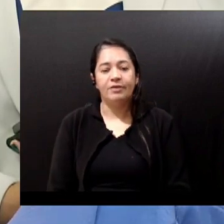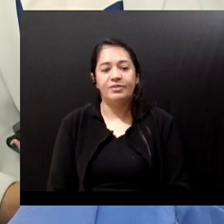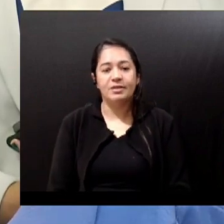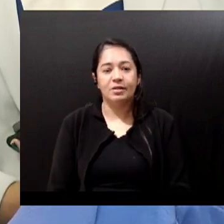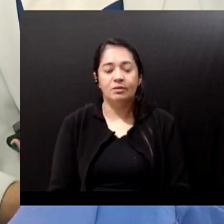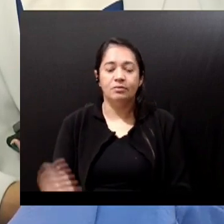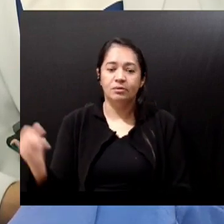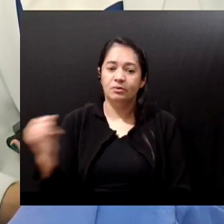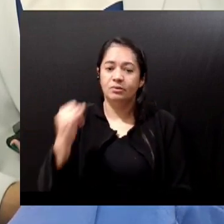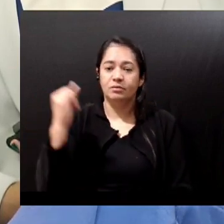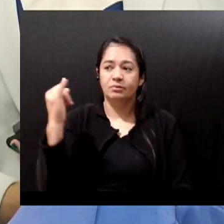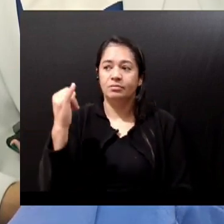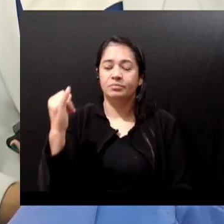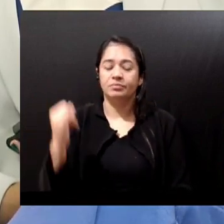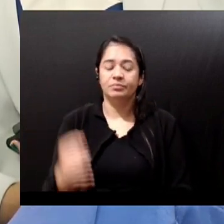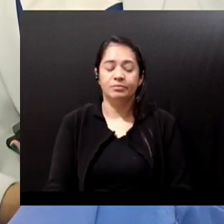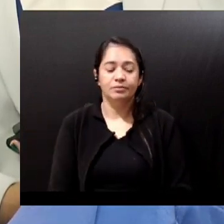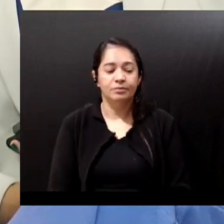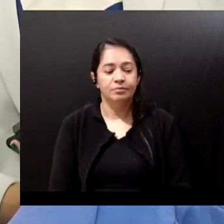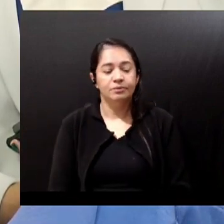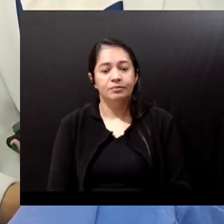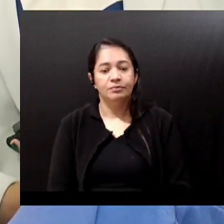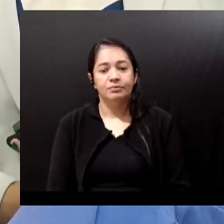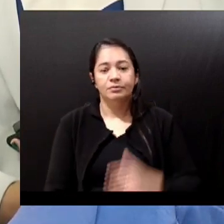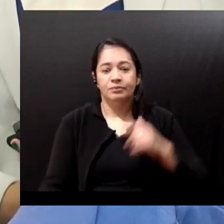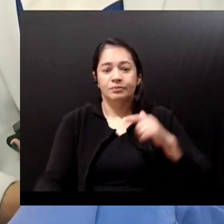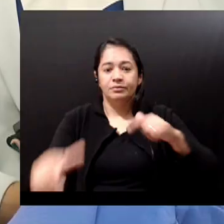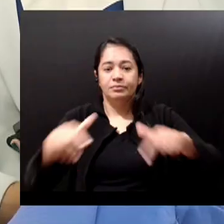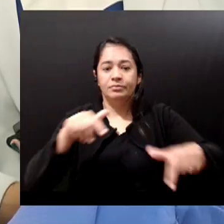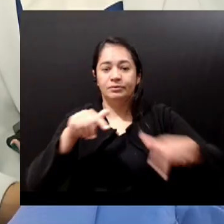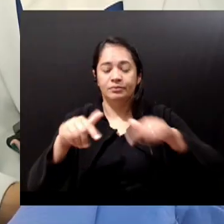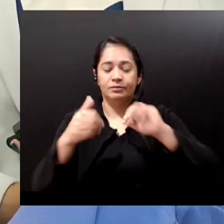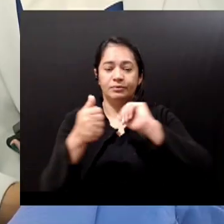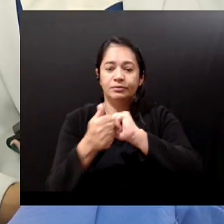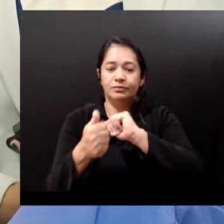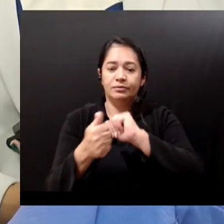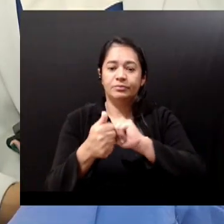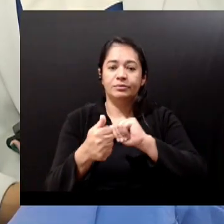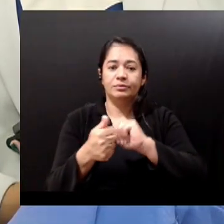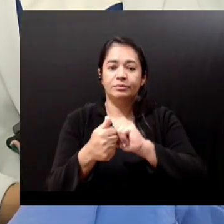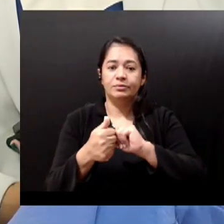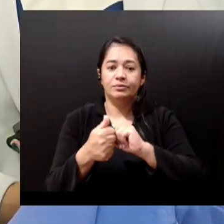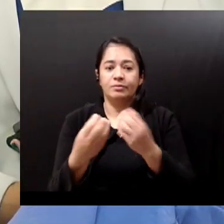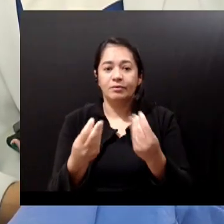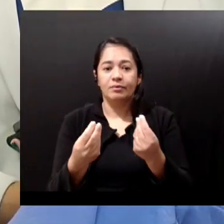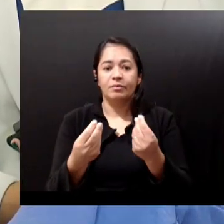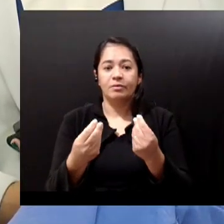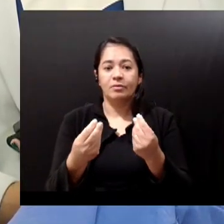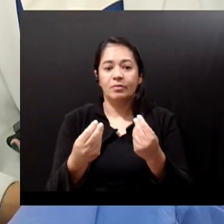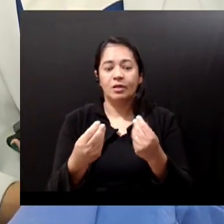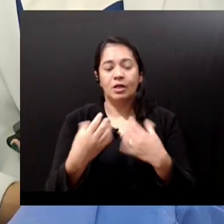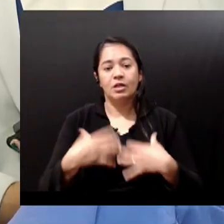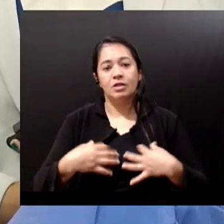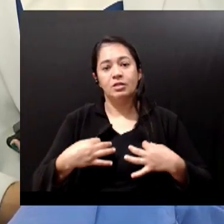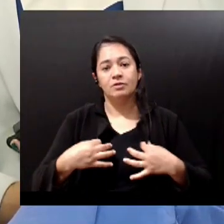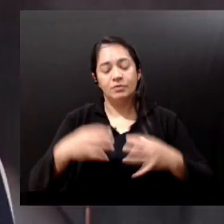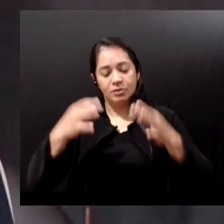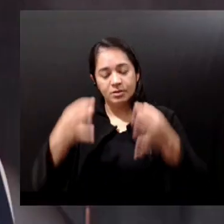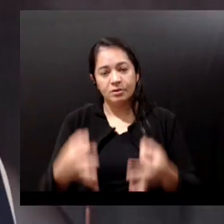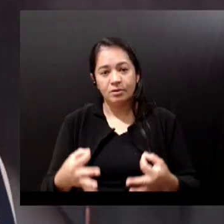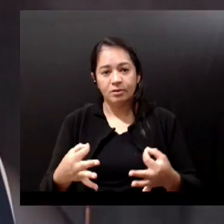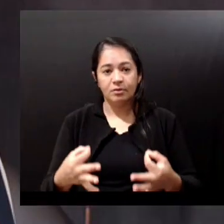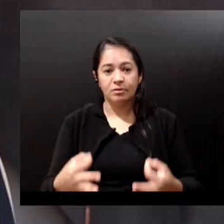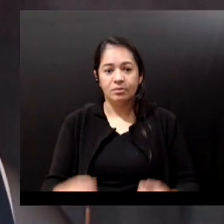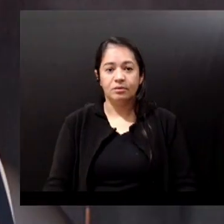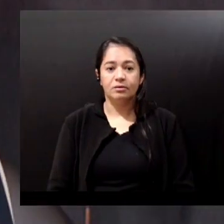você poder trabalhar com qualidade, né, se vestir adequadamente, né,